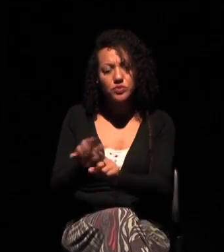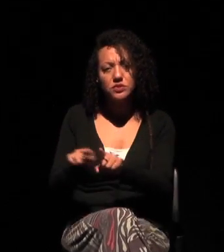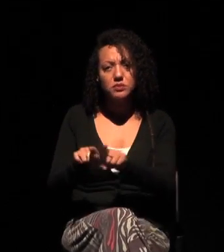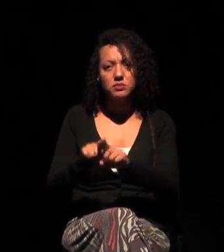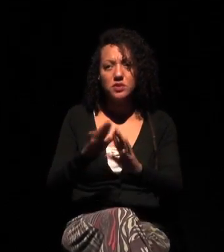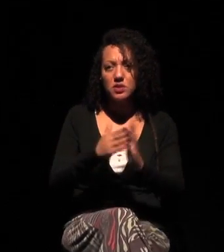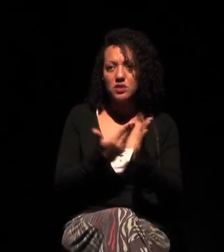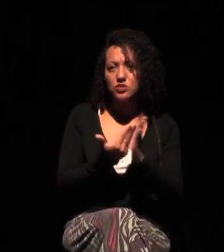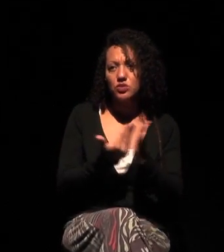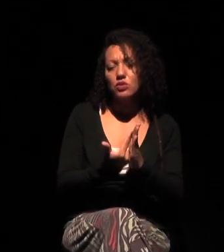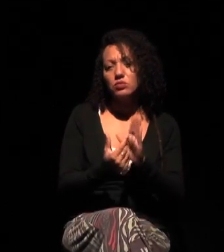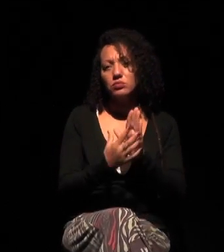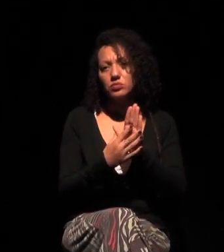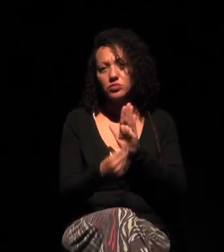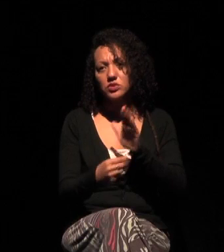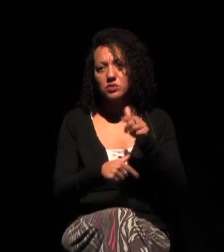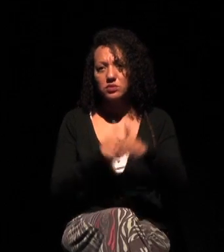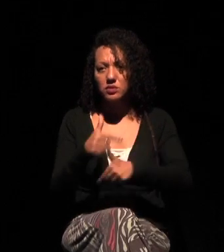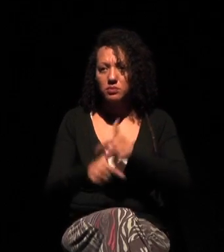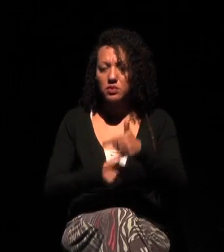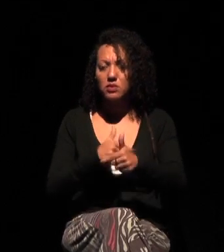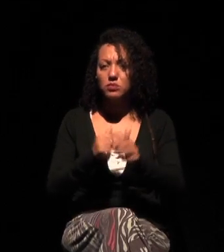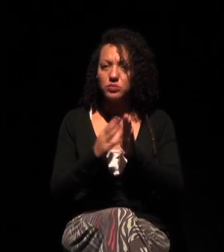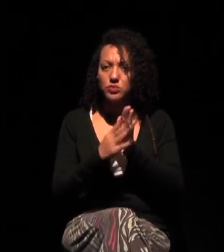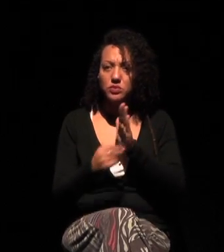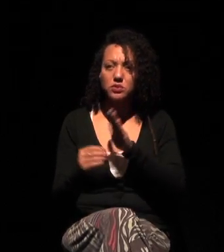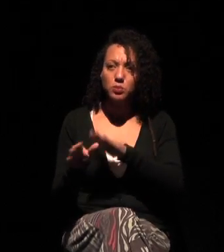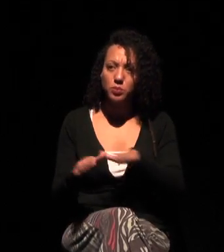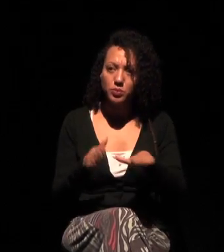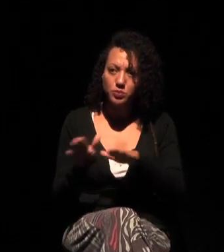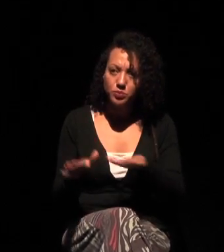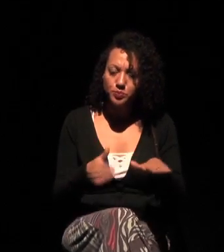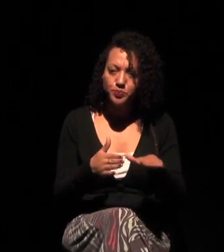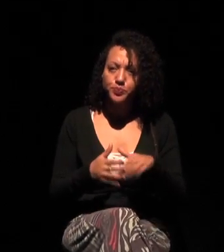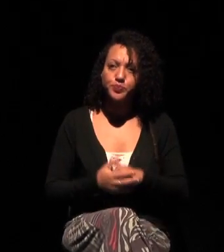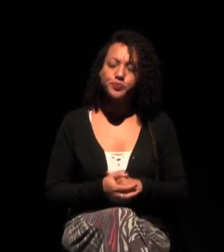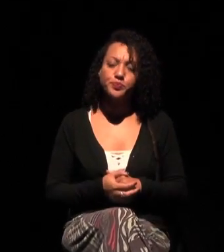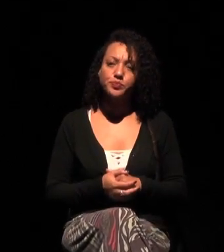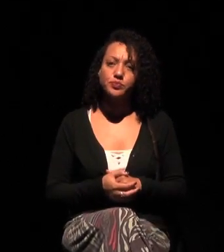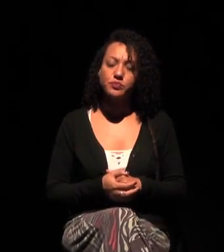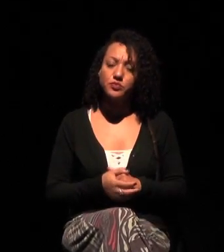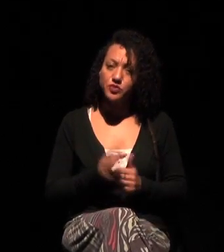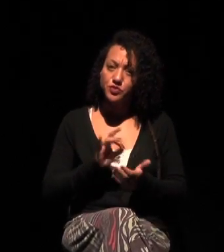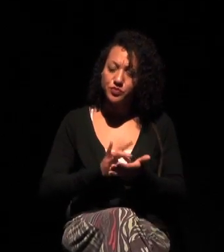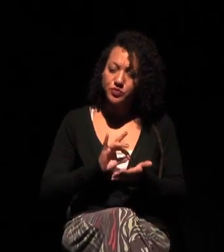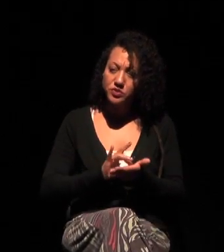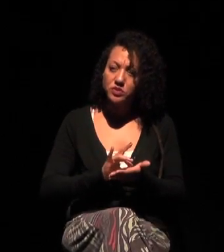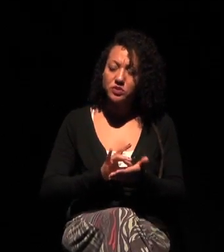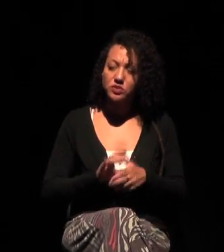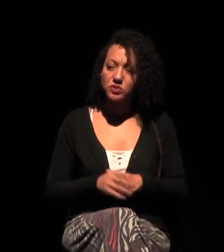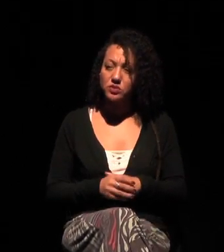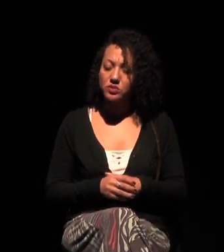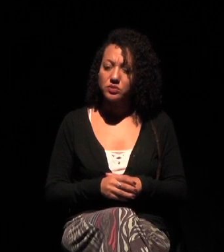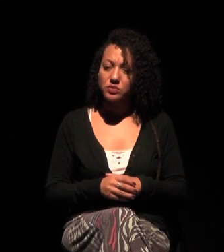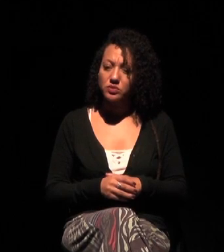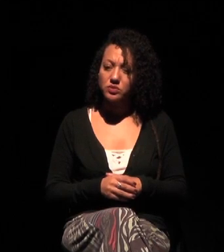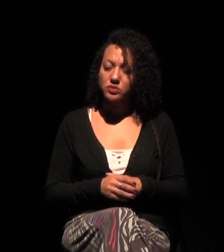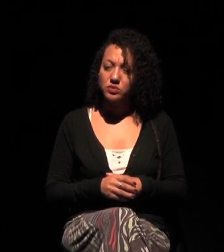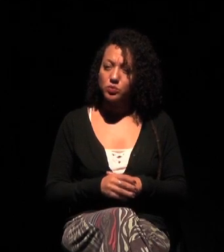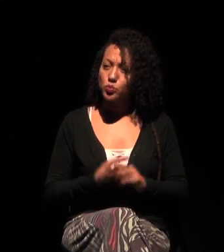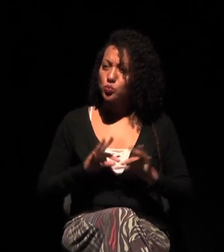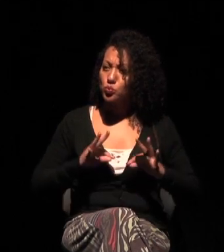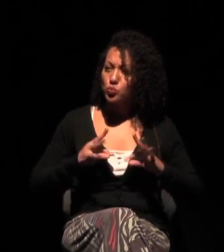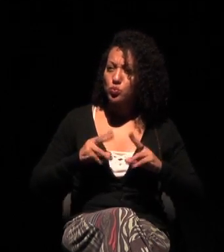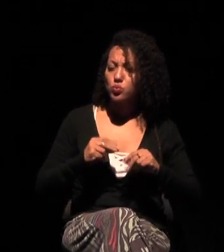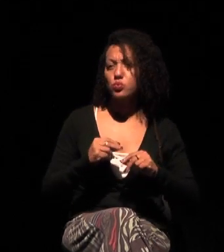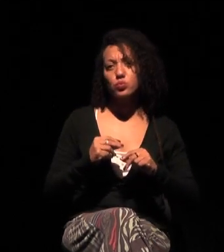modelo do trabalho e produção portanto é factores a toda a construção